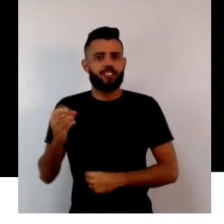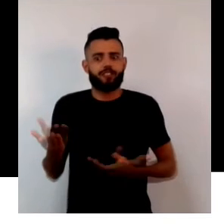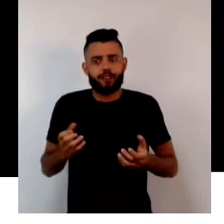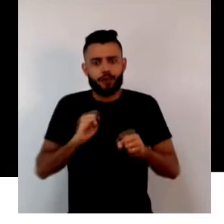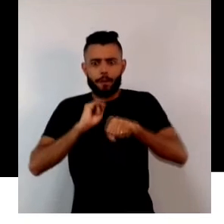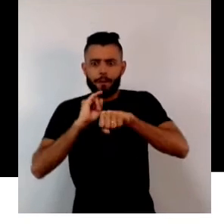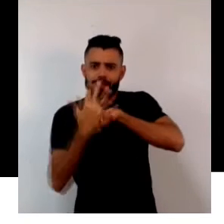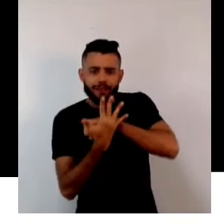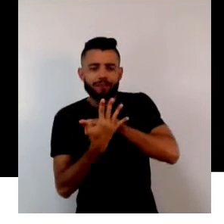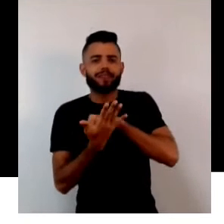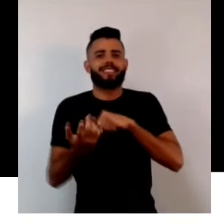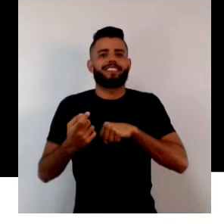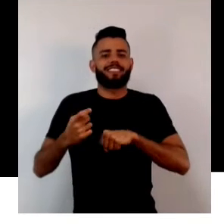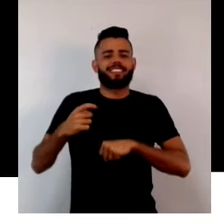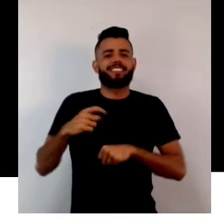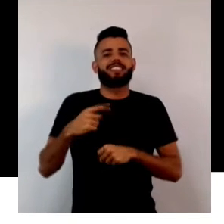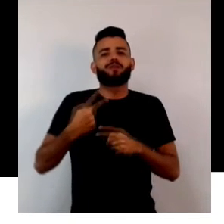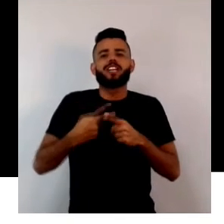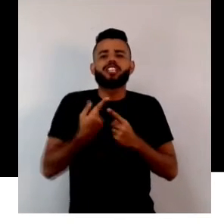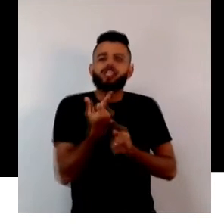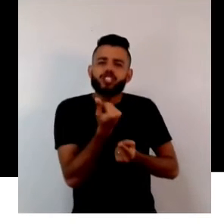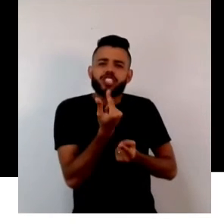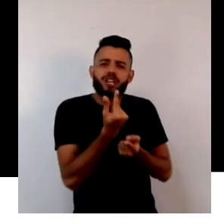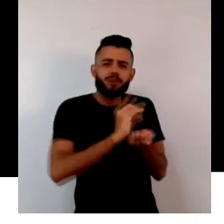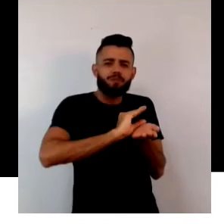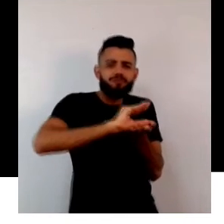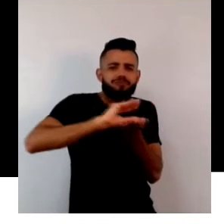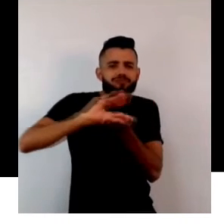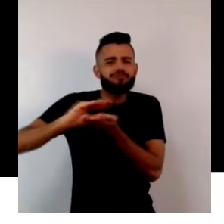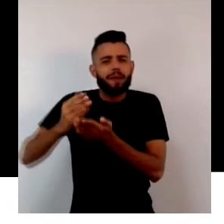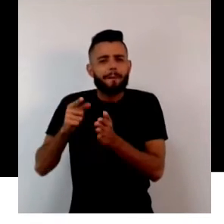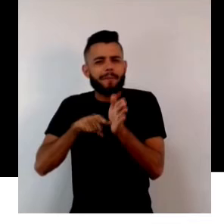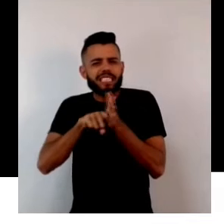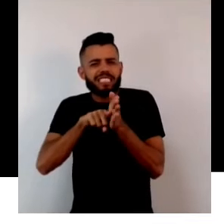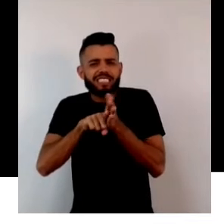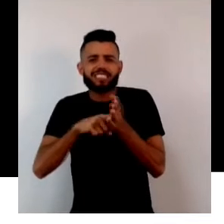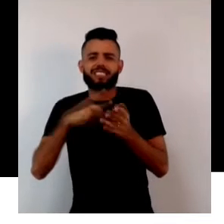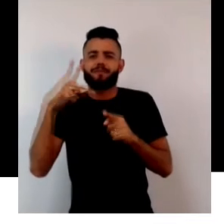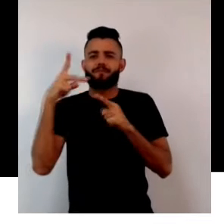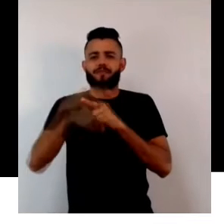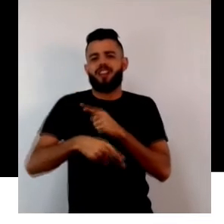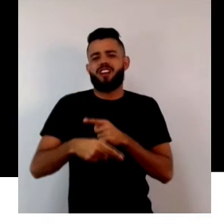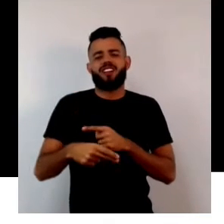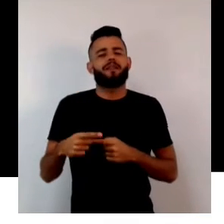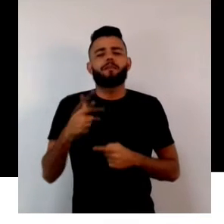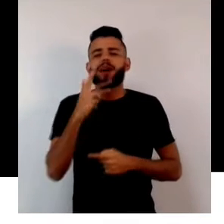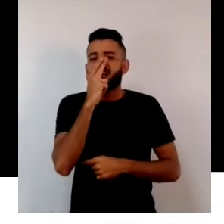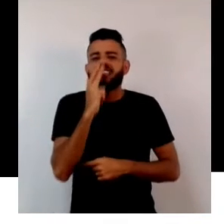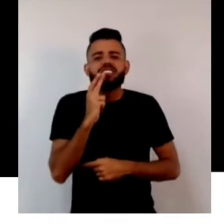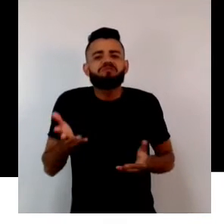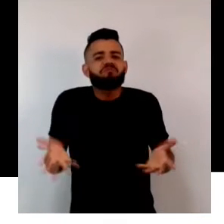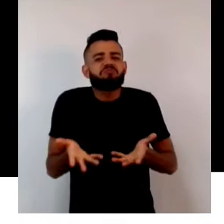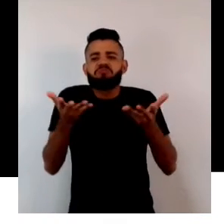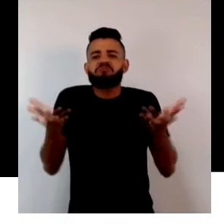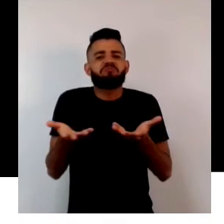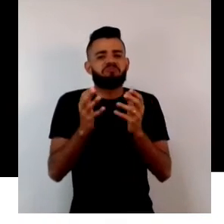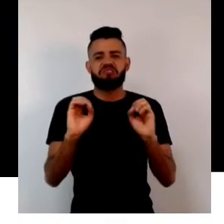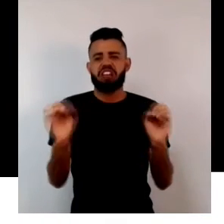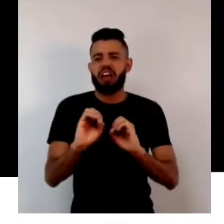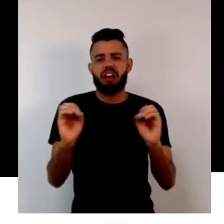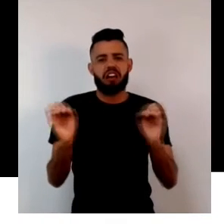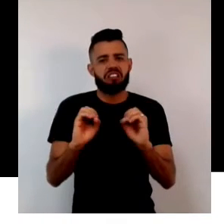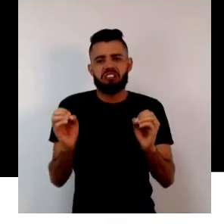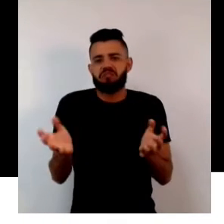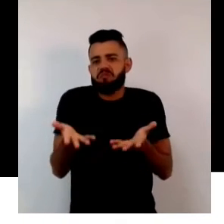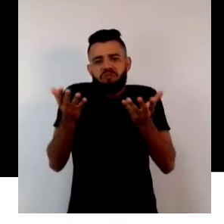verba de ciência, que até então não valorizava, não sei se mudou, parece que sim, estamos dando um pouco mais de